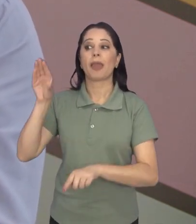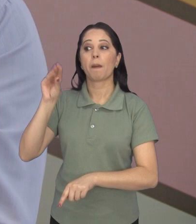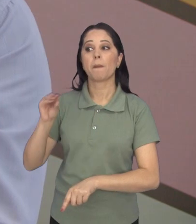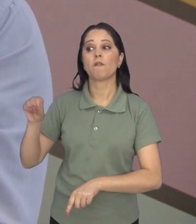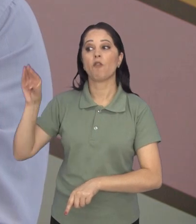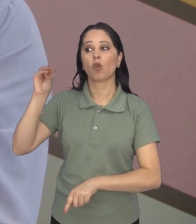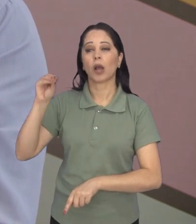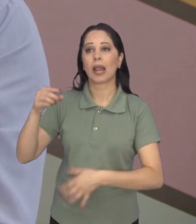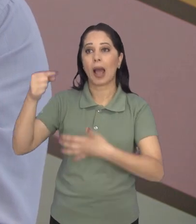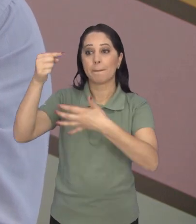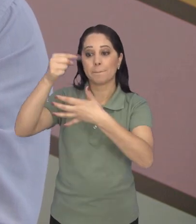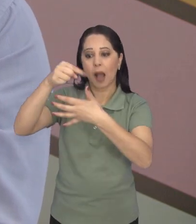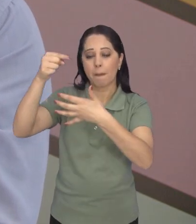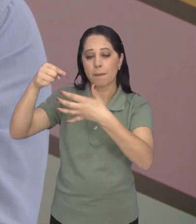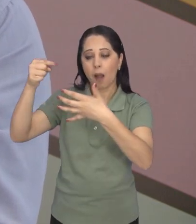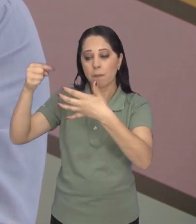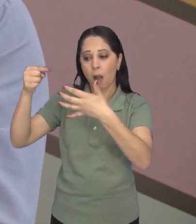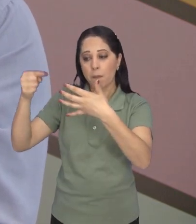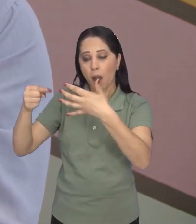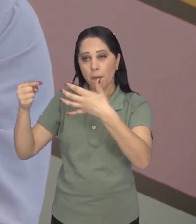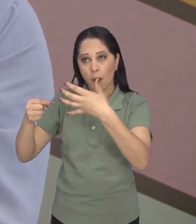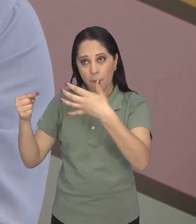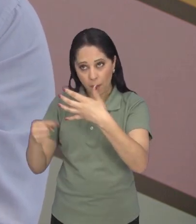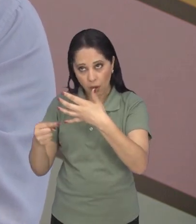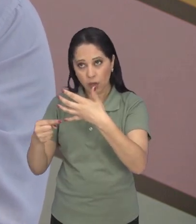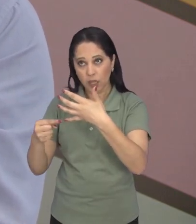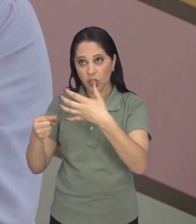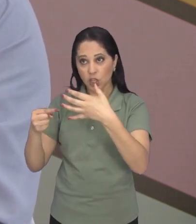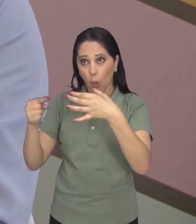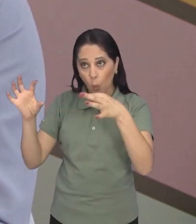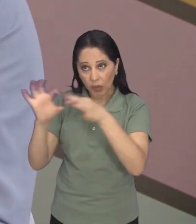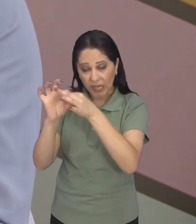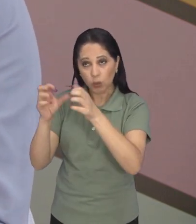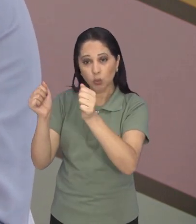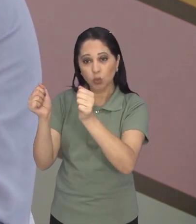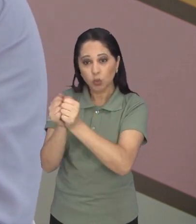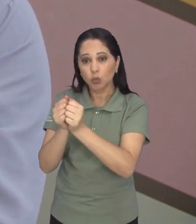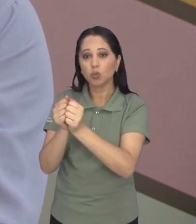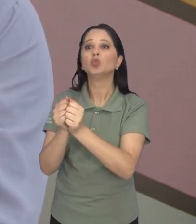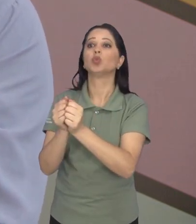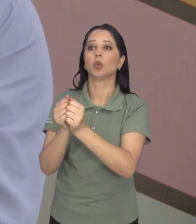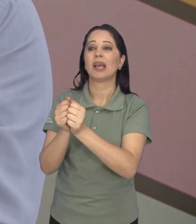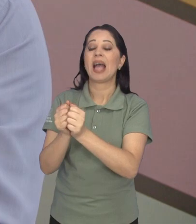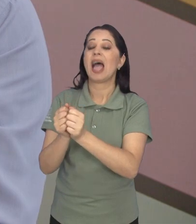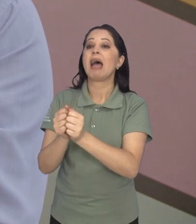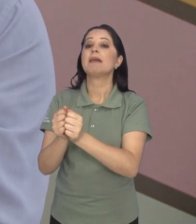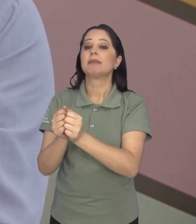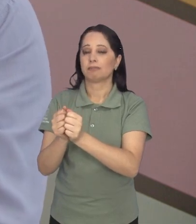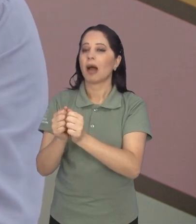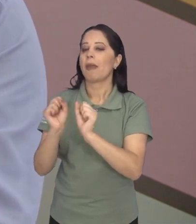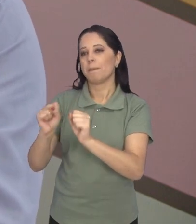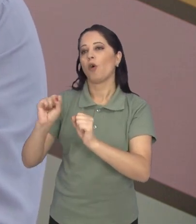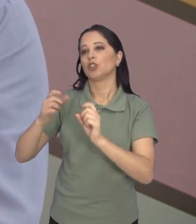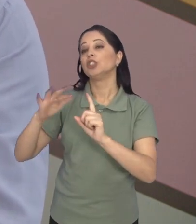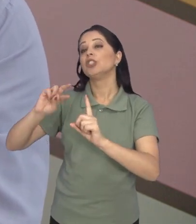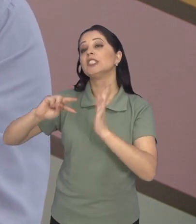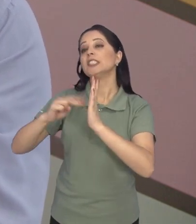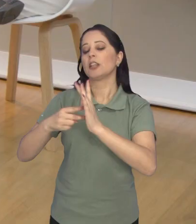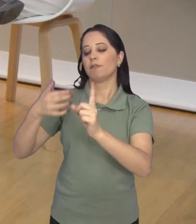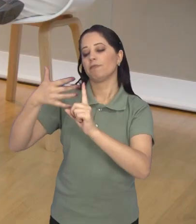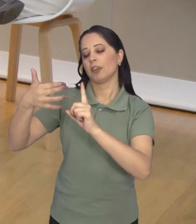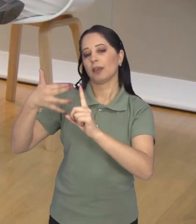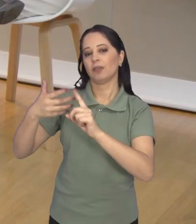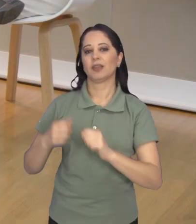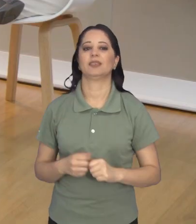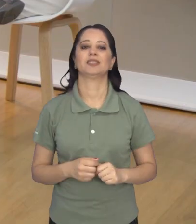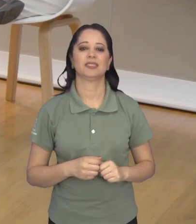os vocalizatórios podem ser sons isolados, grunhidos, espigarro ou até frases mais complexas.